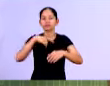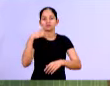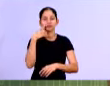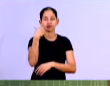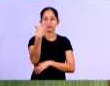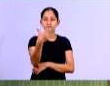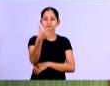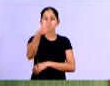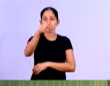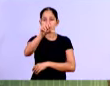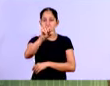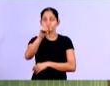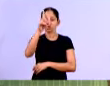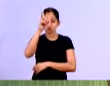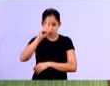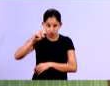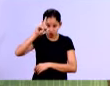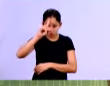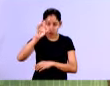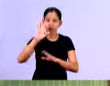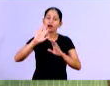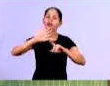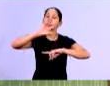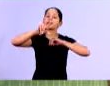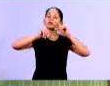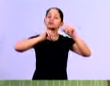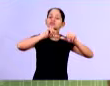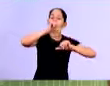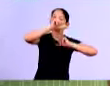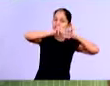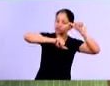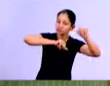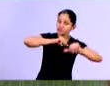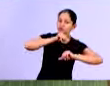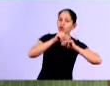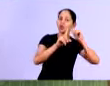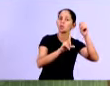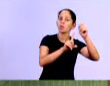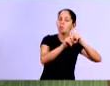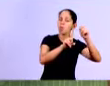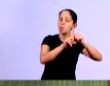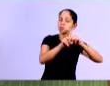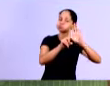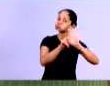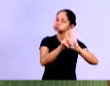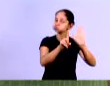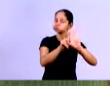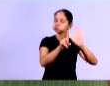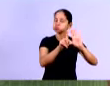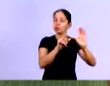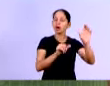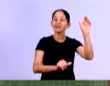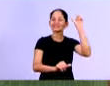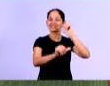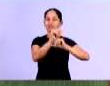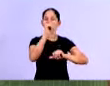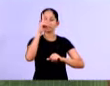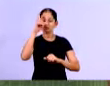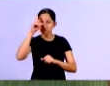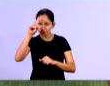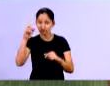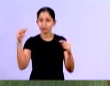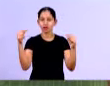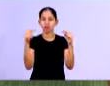dias, ok? E aí a gente transformou esse taxa de 3% ao mês para dia. E